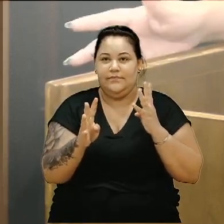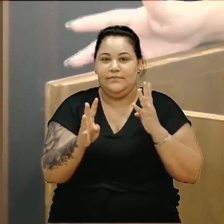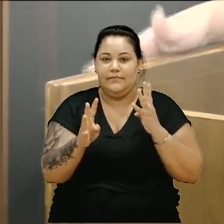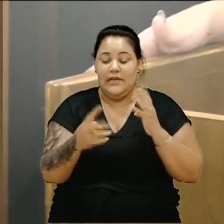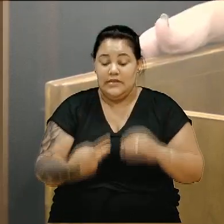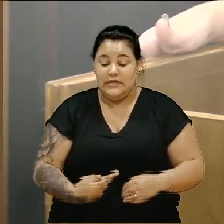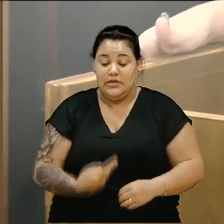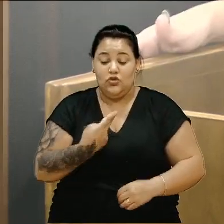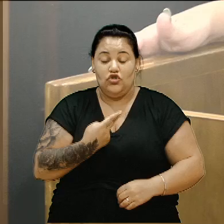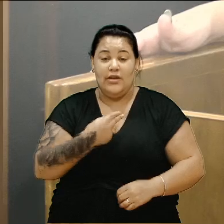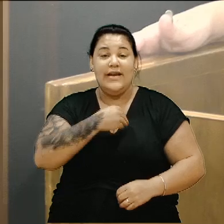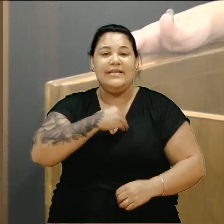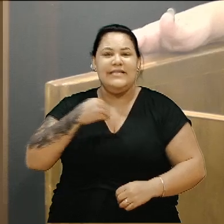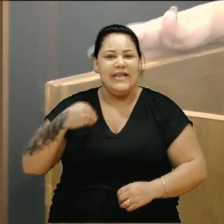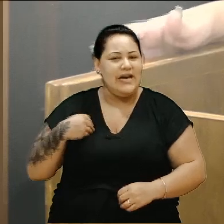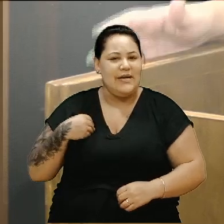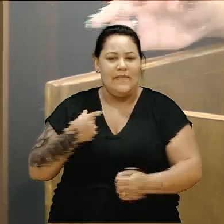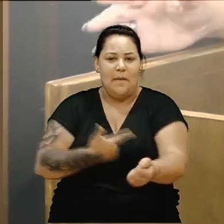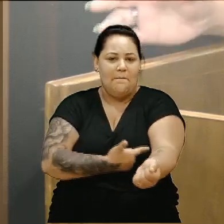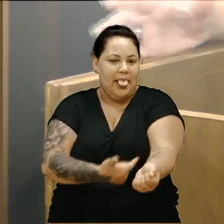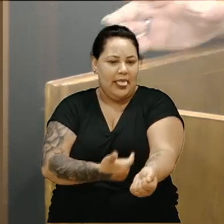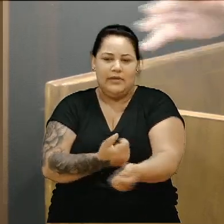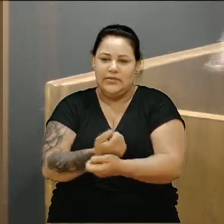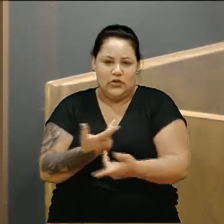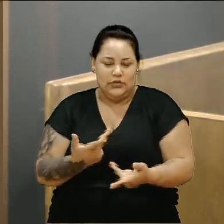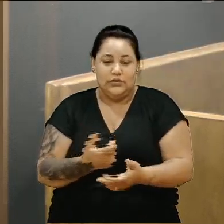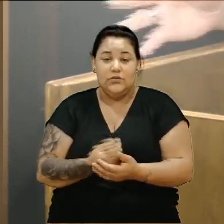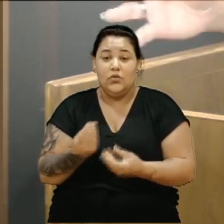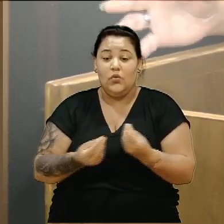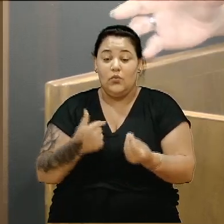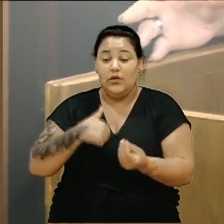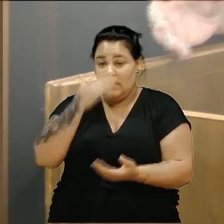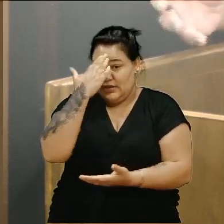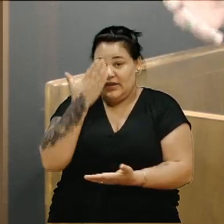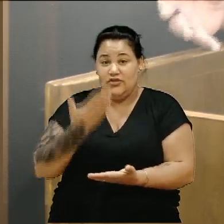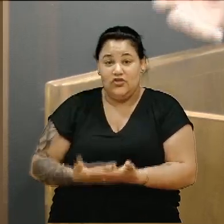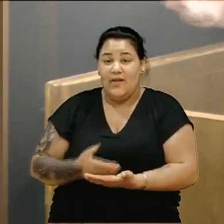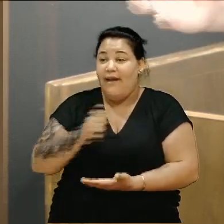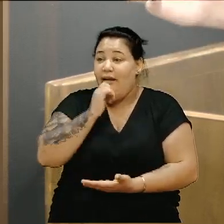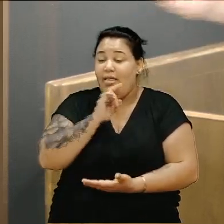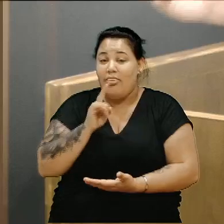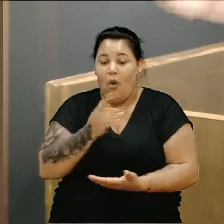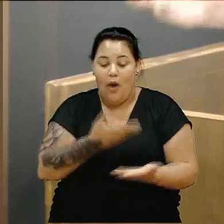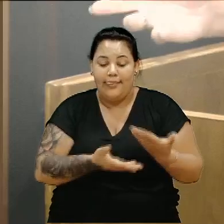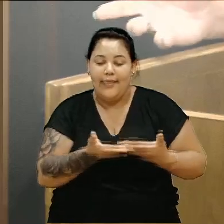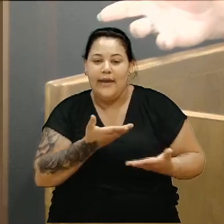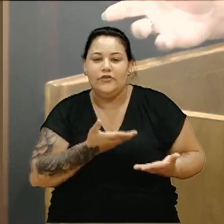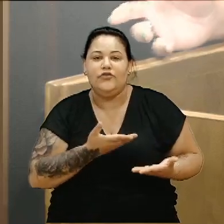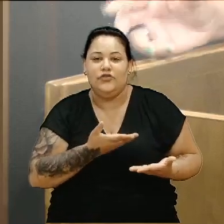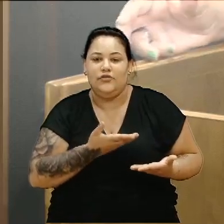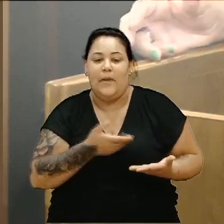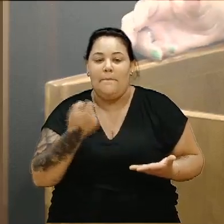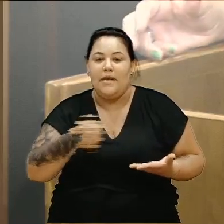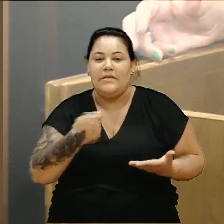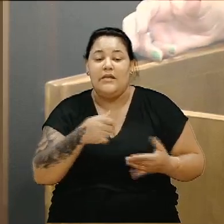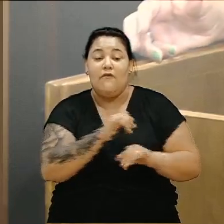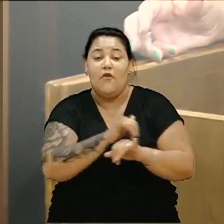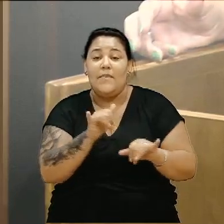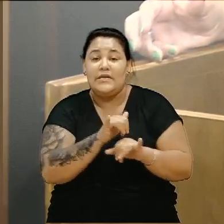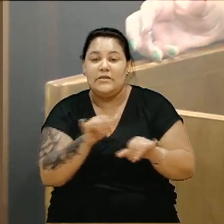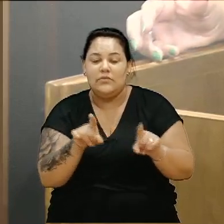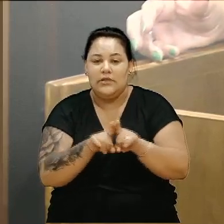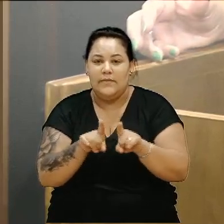cirurgias e de exames. Então, como eu acredito que ela não contempla o que a gente precisa de informação, eu